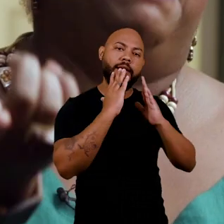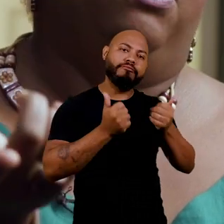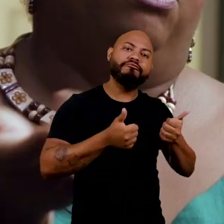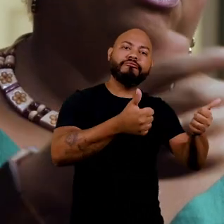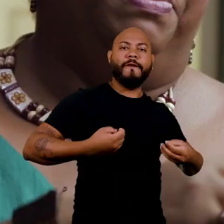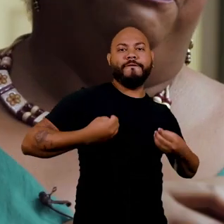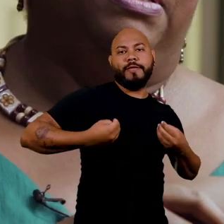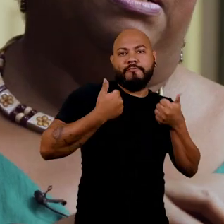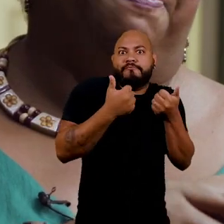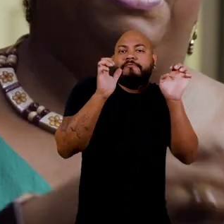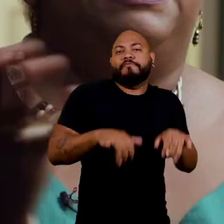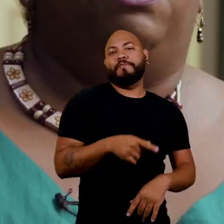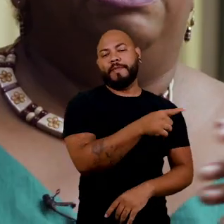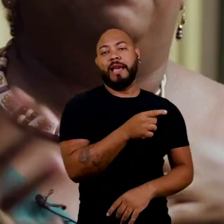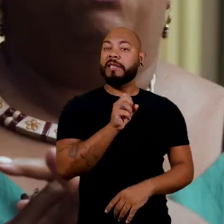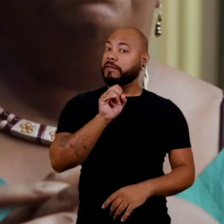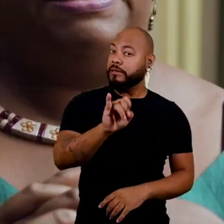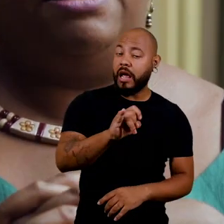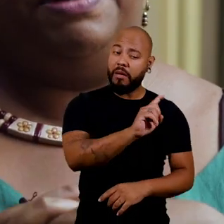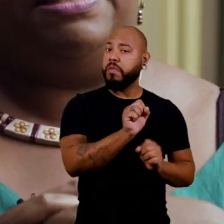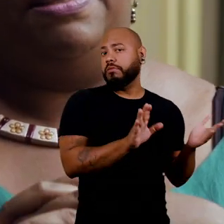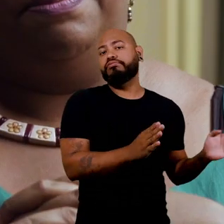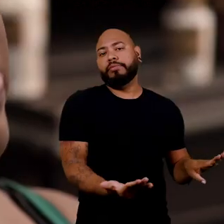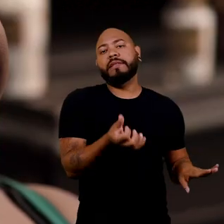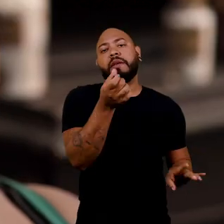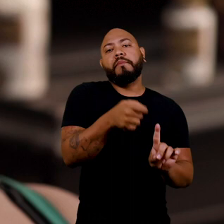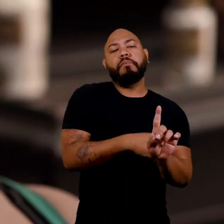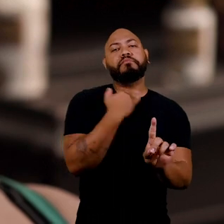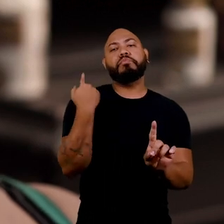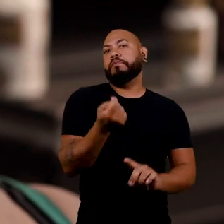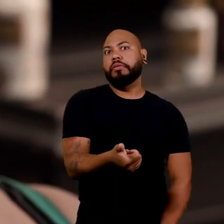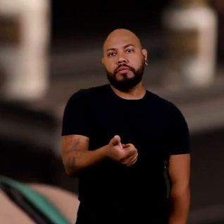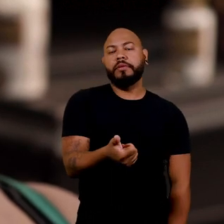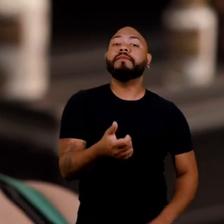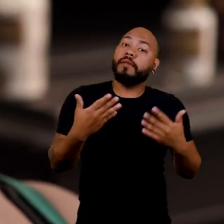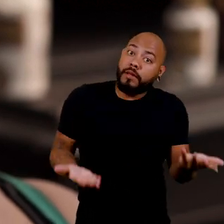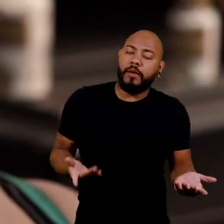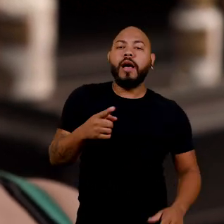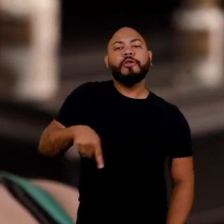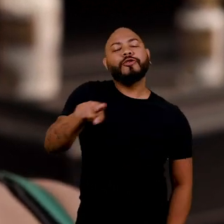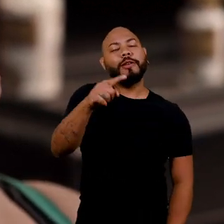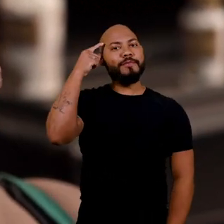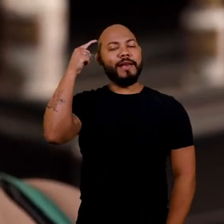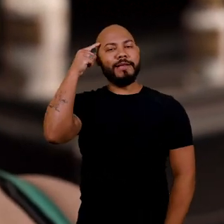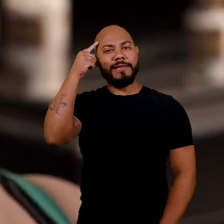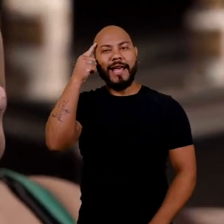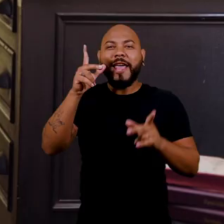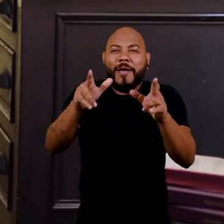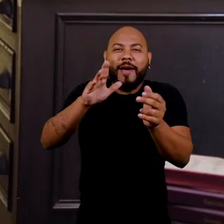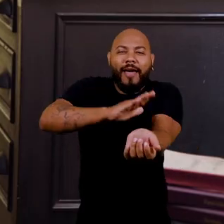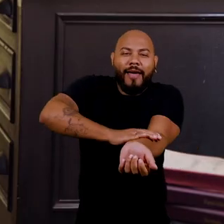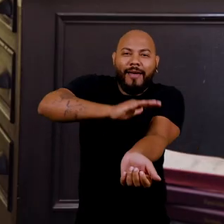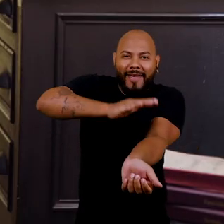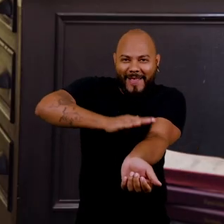chance melhor de sobrevida, né? Porque senão ela vai a óbito em 6 meses. Eu sempre falo que a gente tem que pensar no câncer igual trata